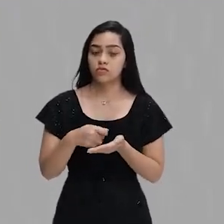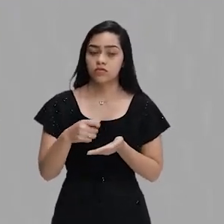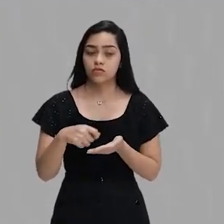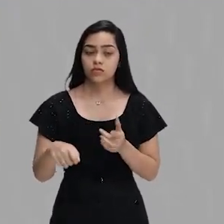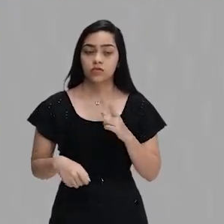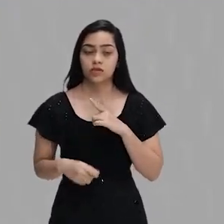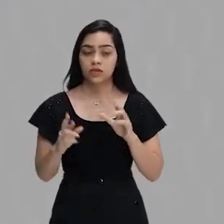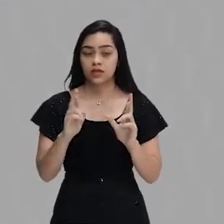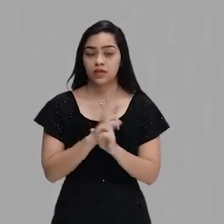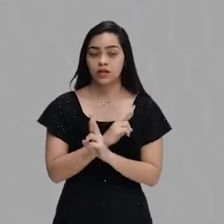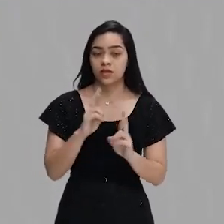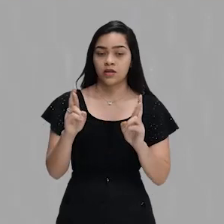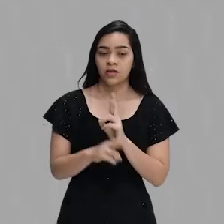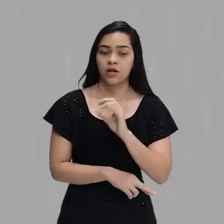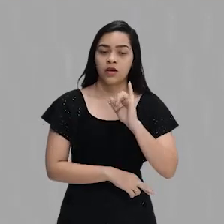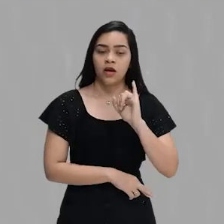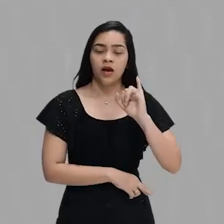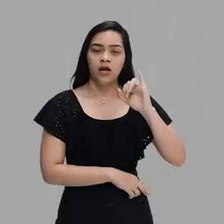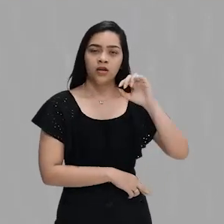as relações